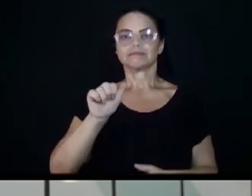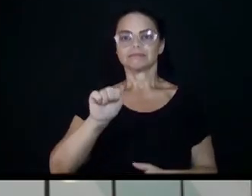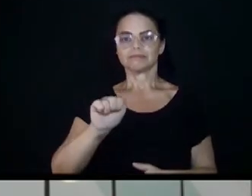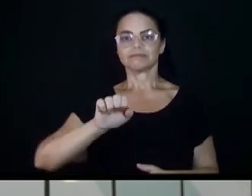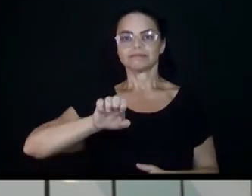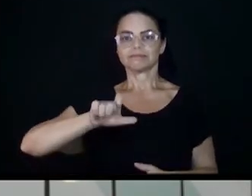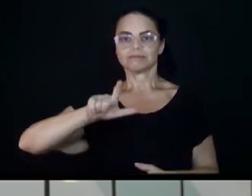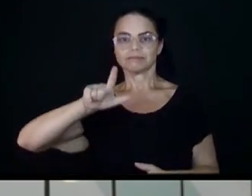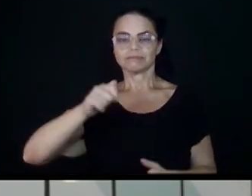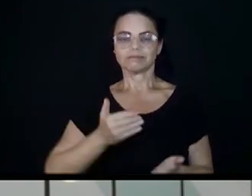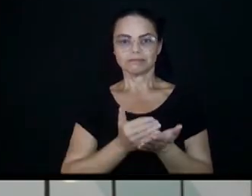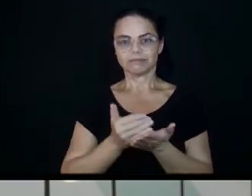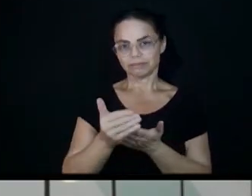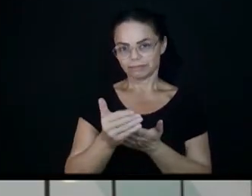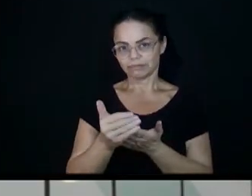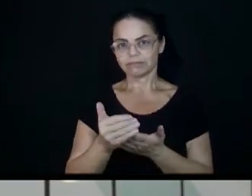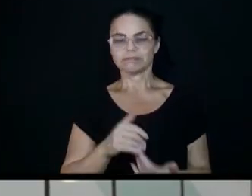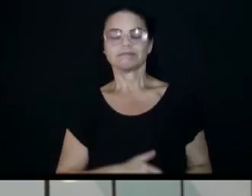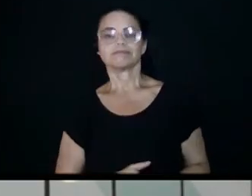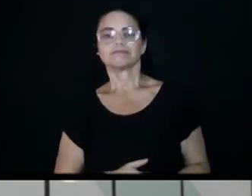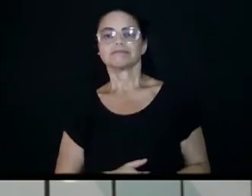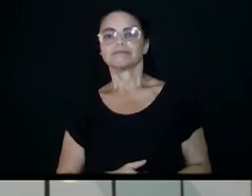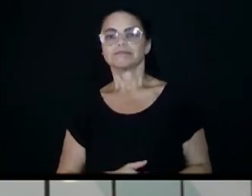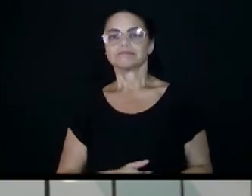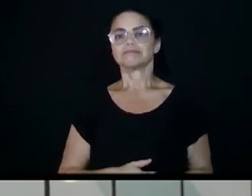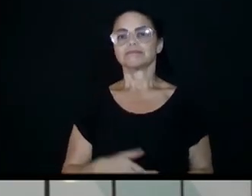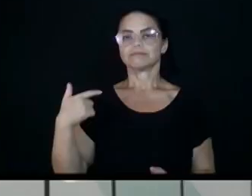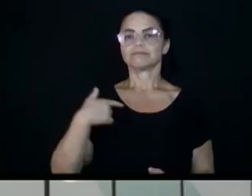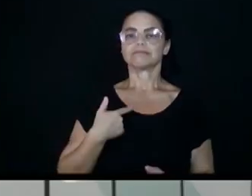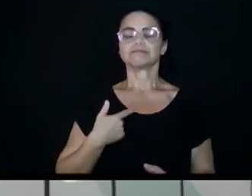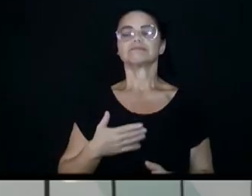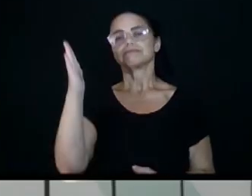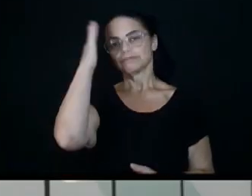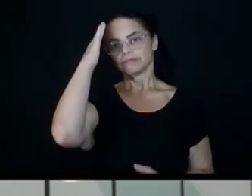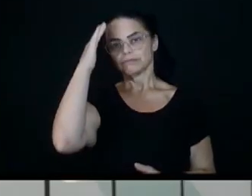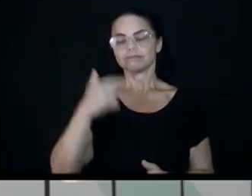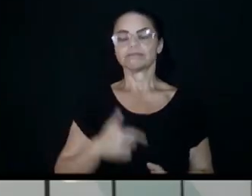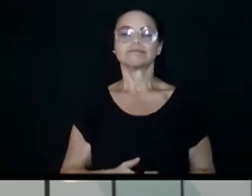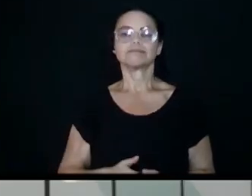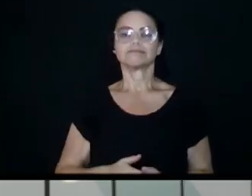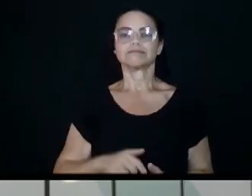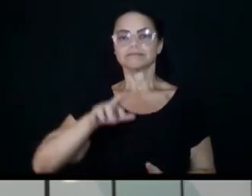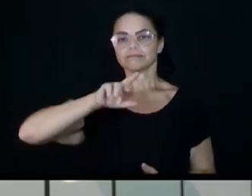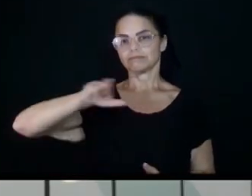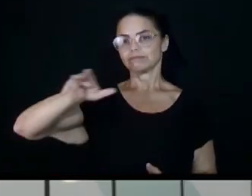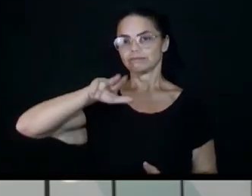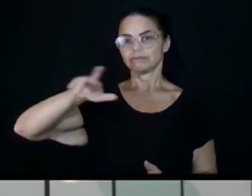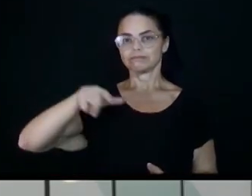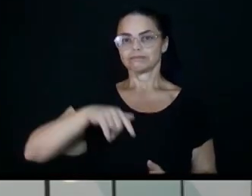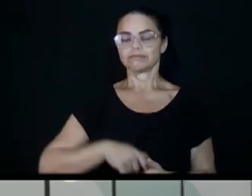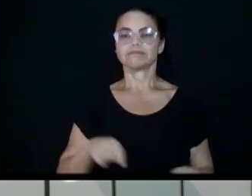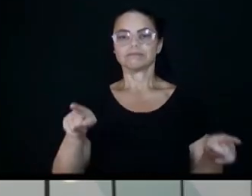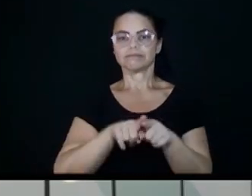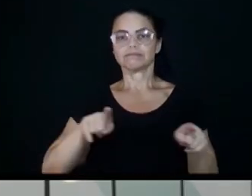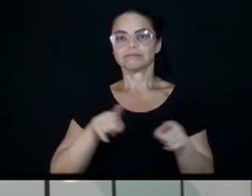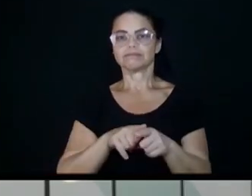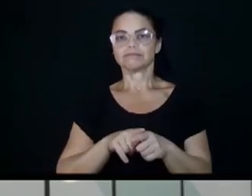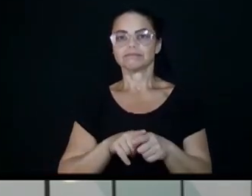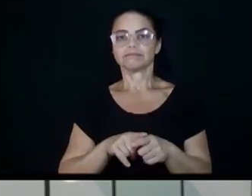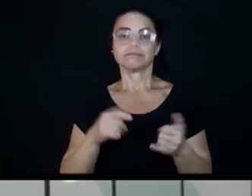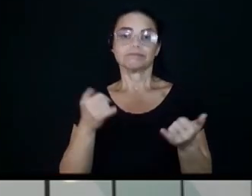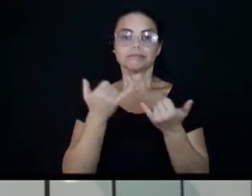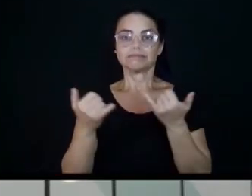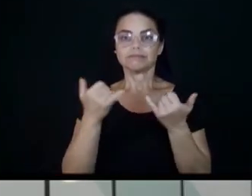então, esse bate-papo, né, vamos entender quais as diferenças e também as semelhanças, né, dessas duas